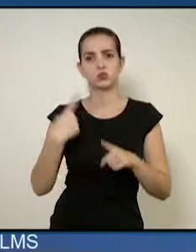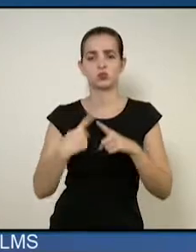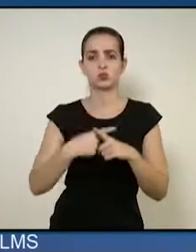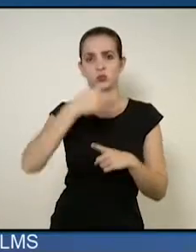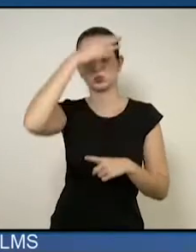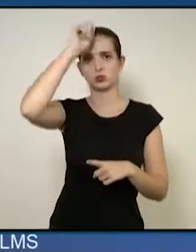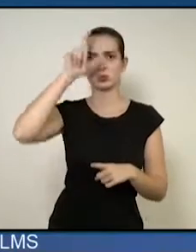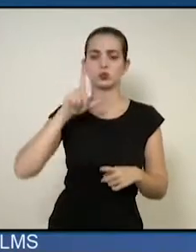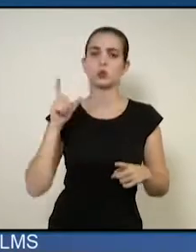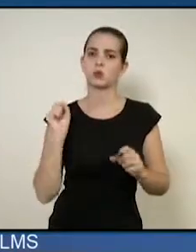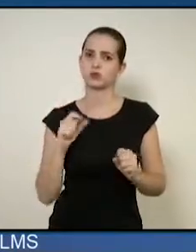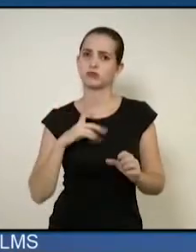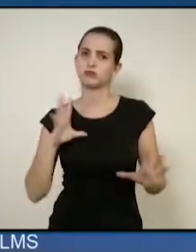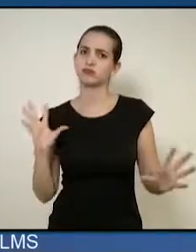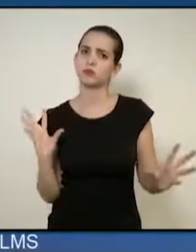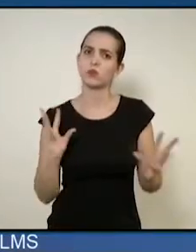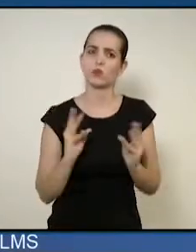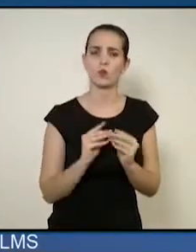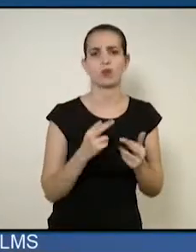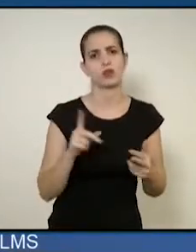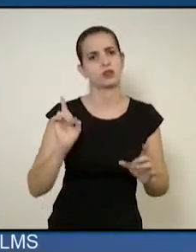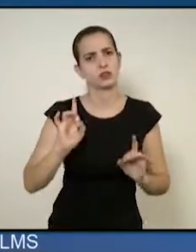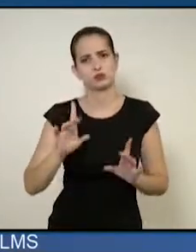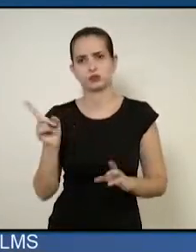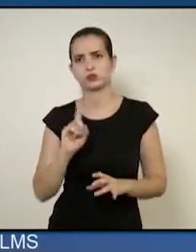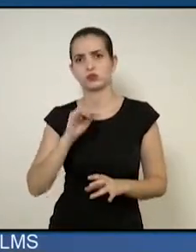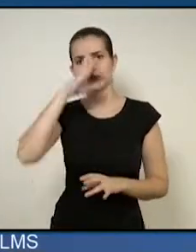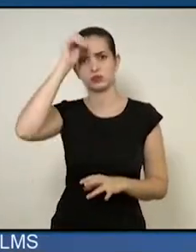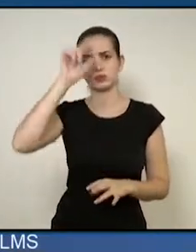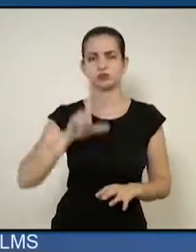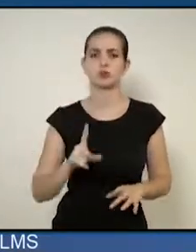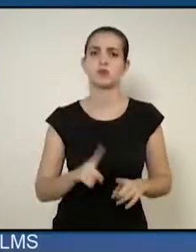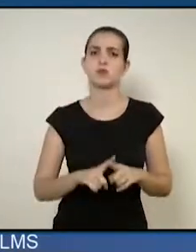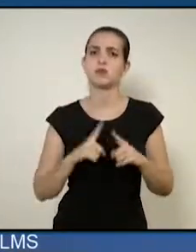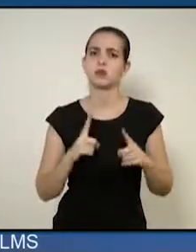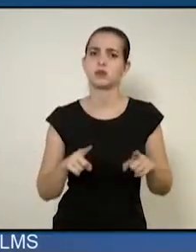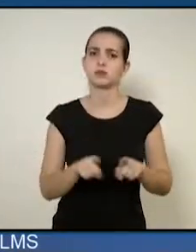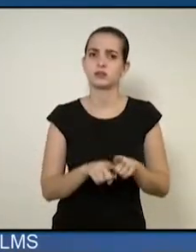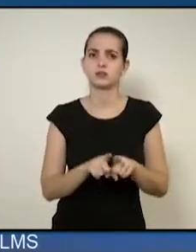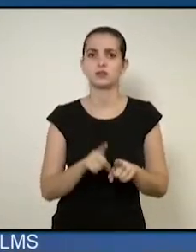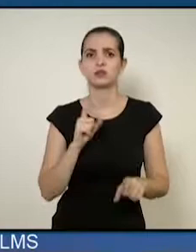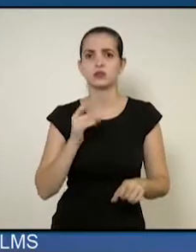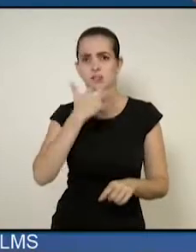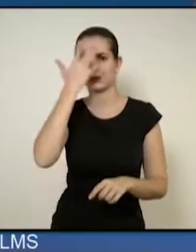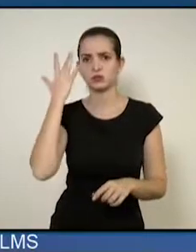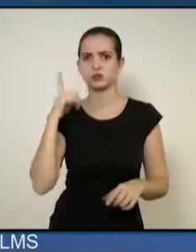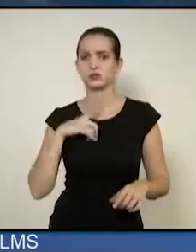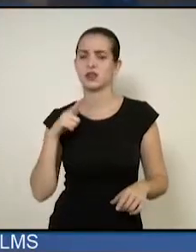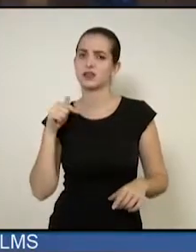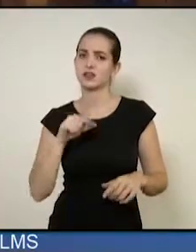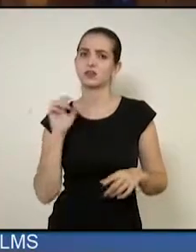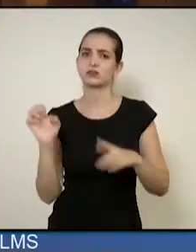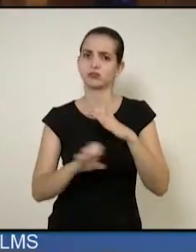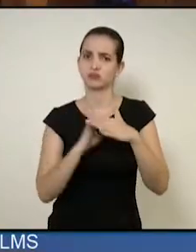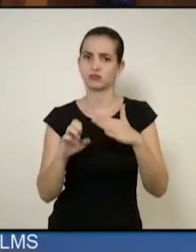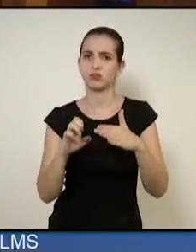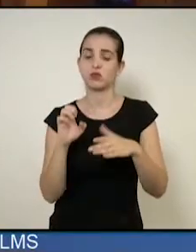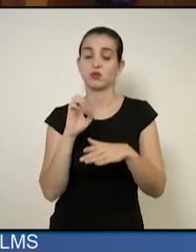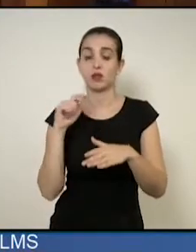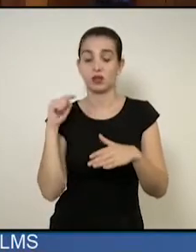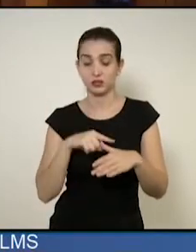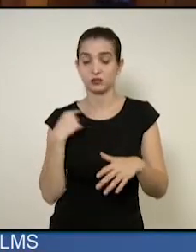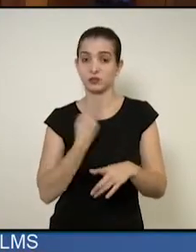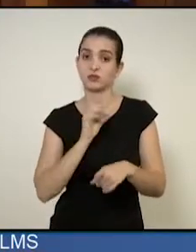mato-grossense pudesse usufruir. E não é só o sul mato-grossense, deputado João Grandão, quem cruza também o nosso estado aqui tem